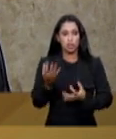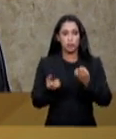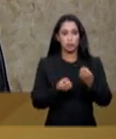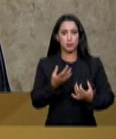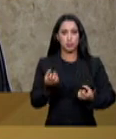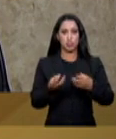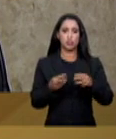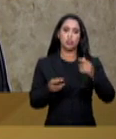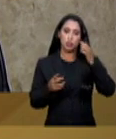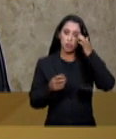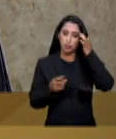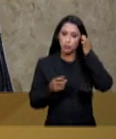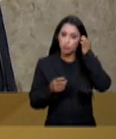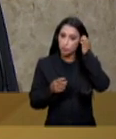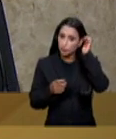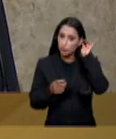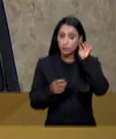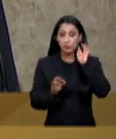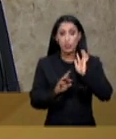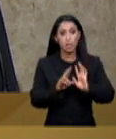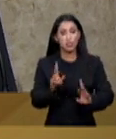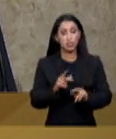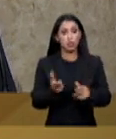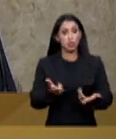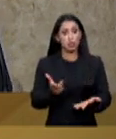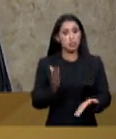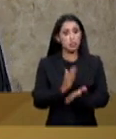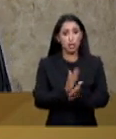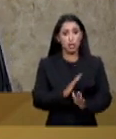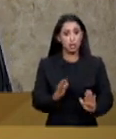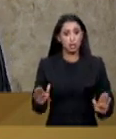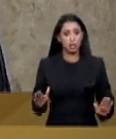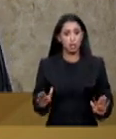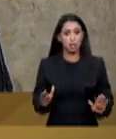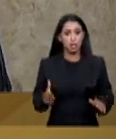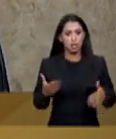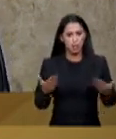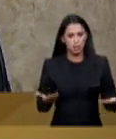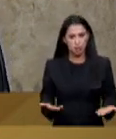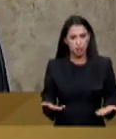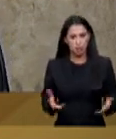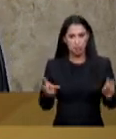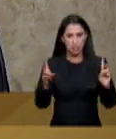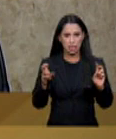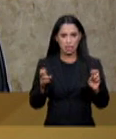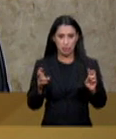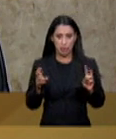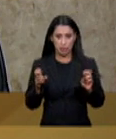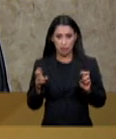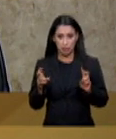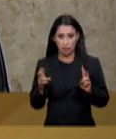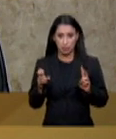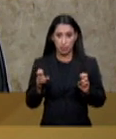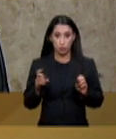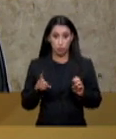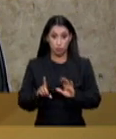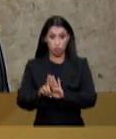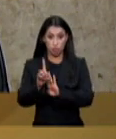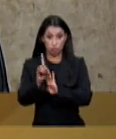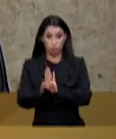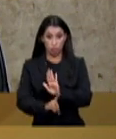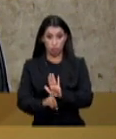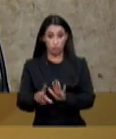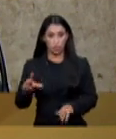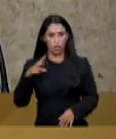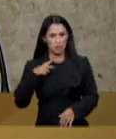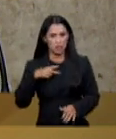Ao contrário, deve ser reprimido e neutralizado. Mutatis mutandis, aqui nesse caso, o direito à privacidade